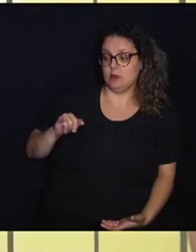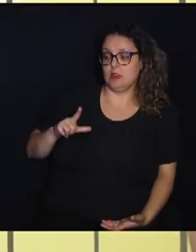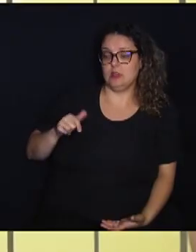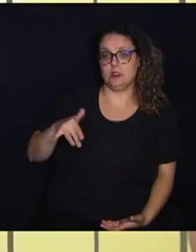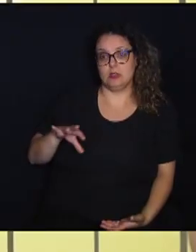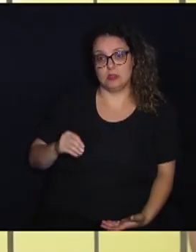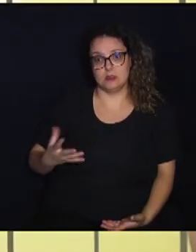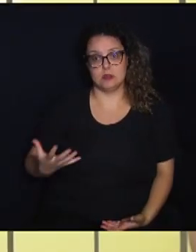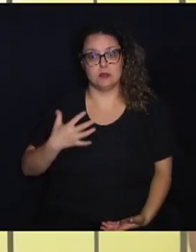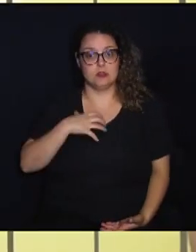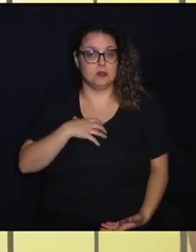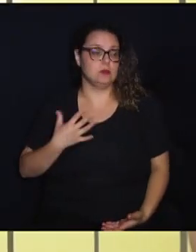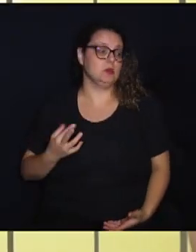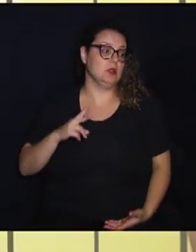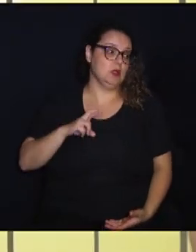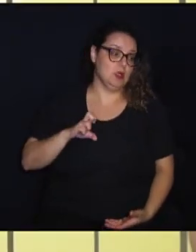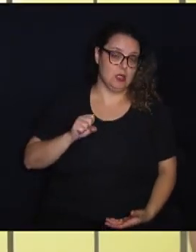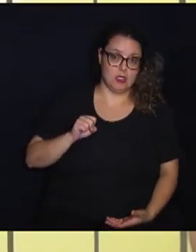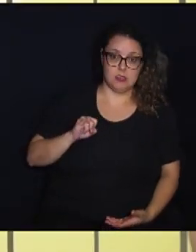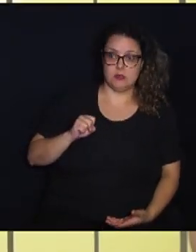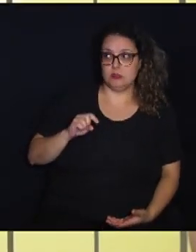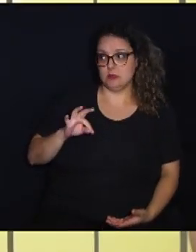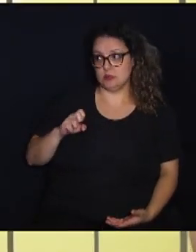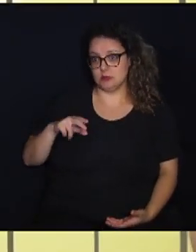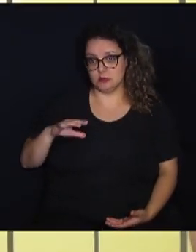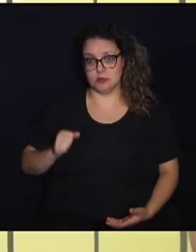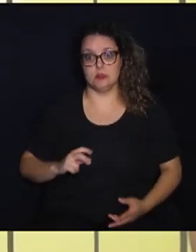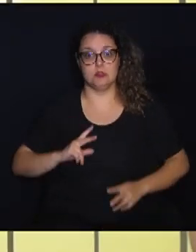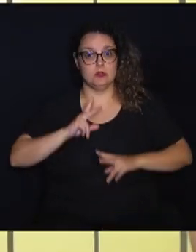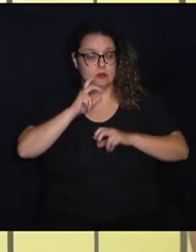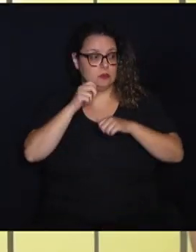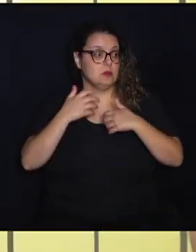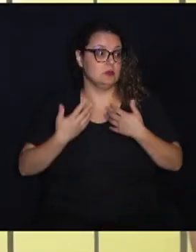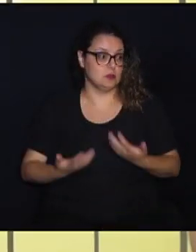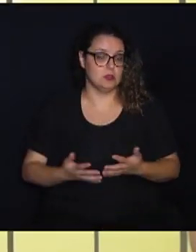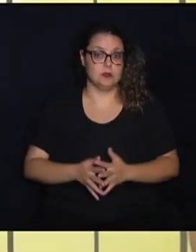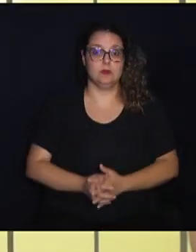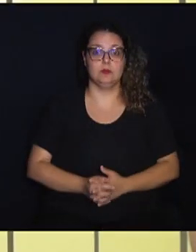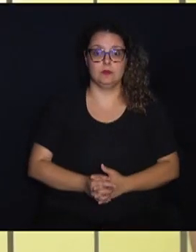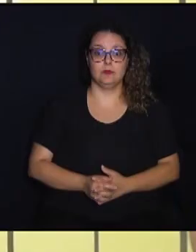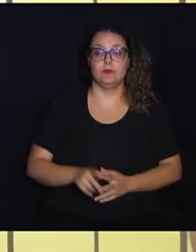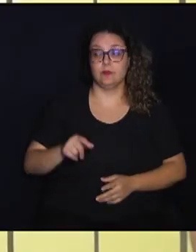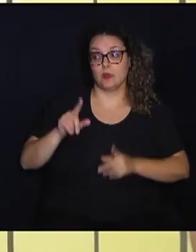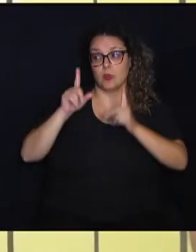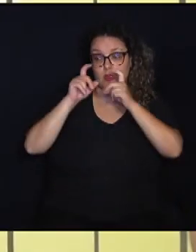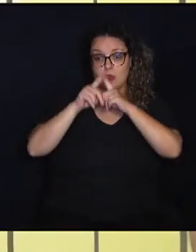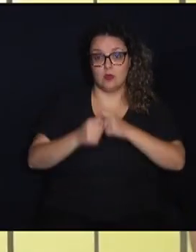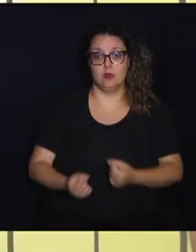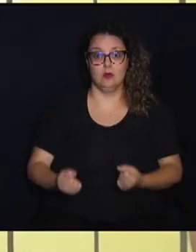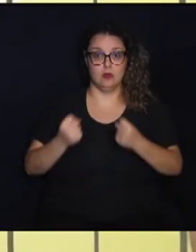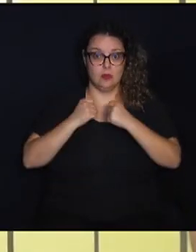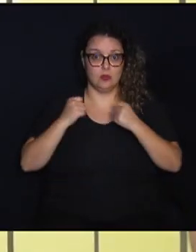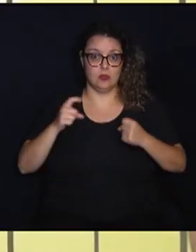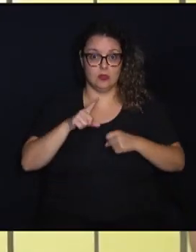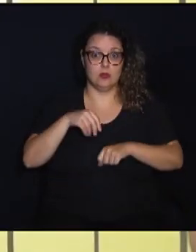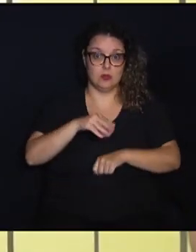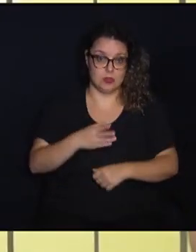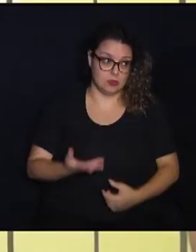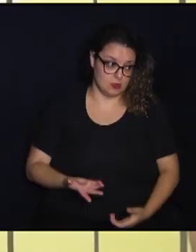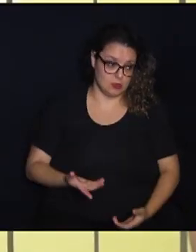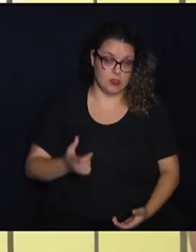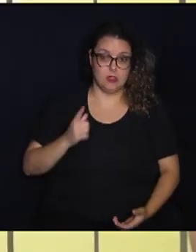forma de resistência, ganho de resistência, de força. Então, é muito difícil a musculação não ser indicada. Ela